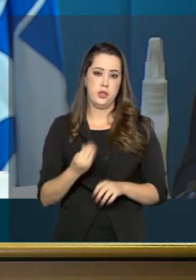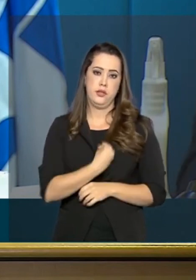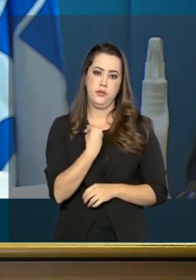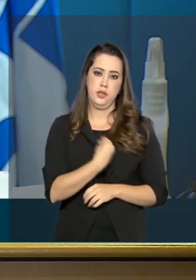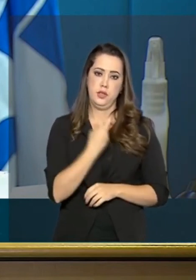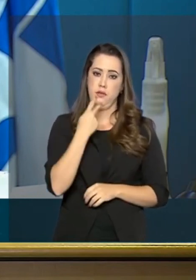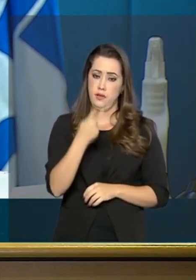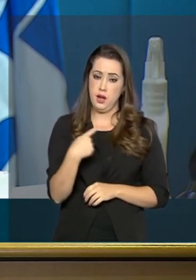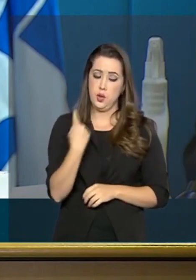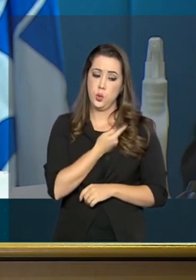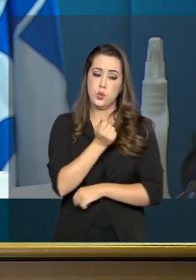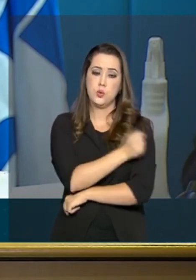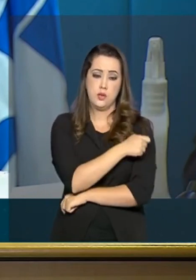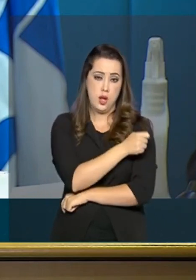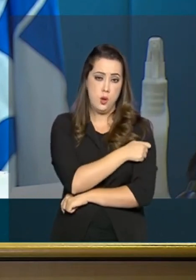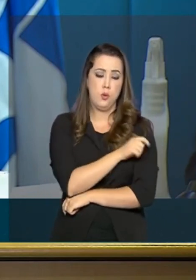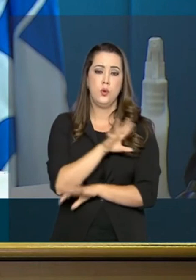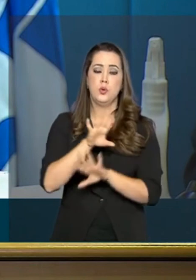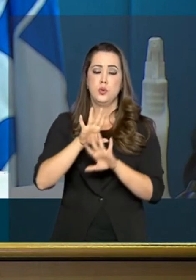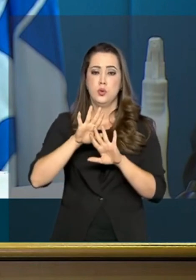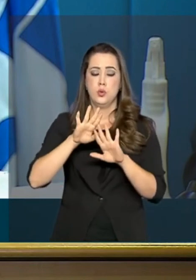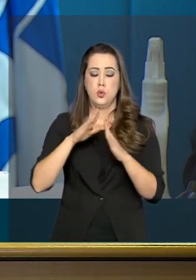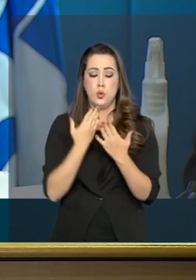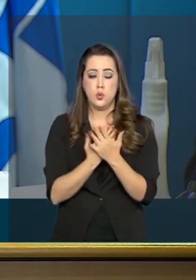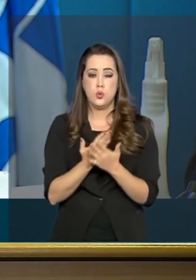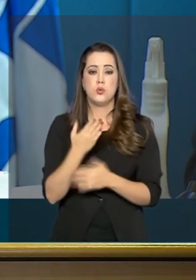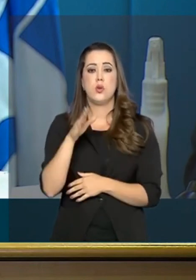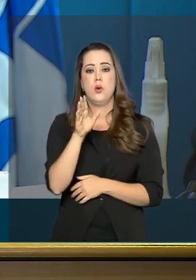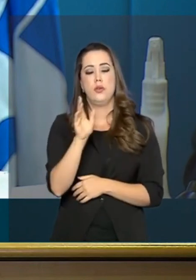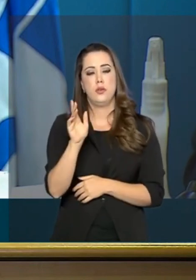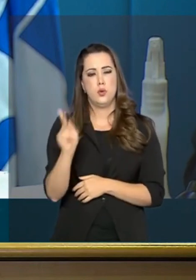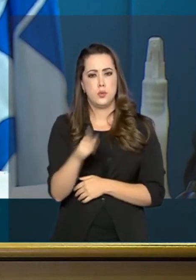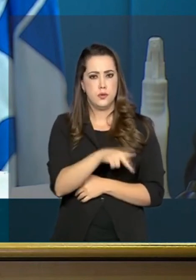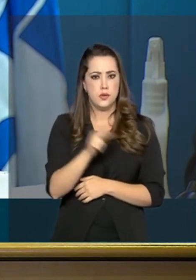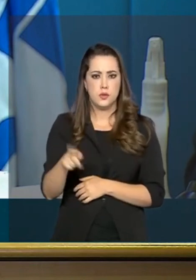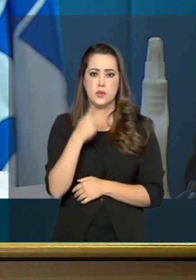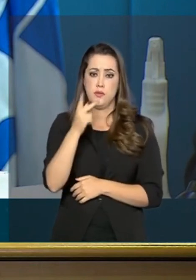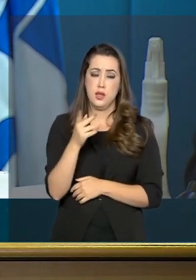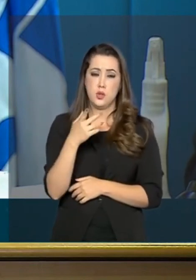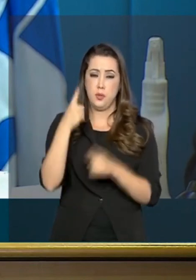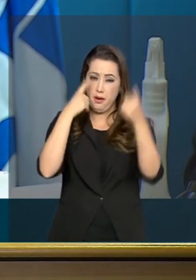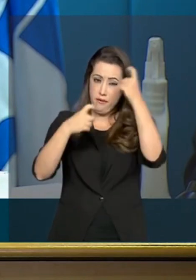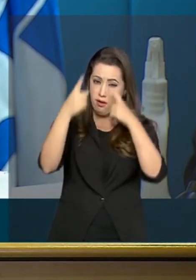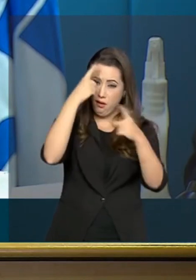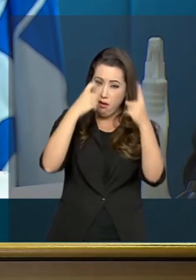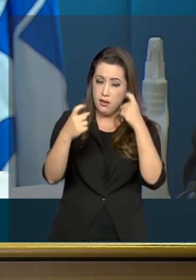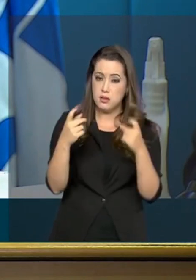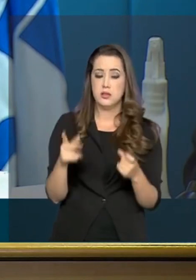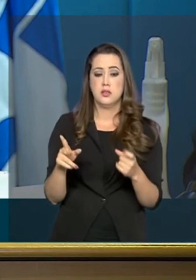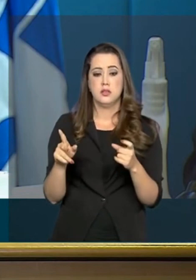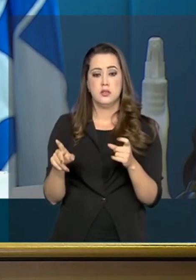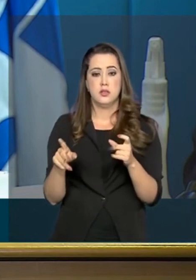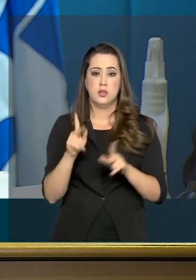falar com os nossos estudantes, com os nossos escolares, com os nossos professores sobre a questão da violência cometida